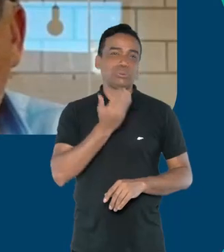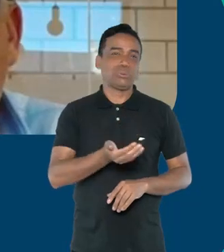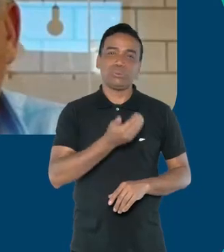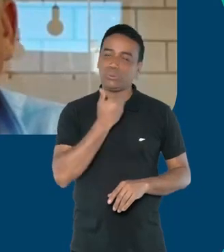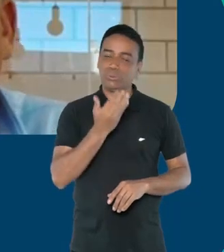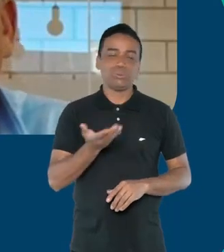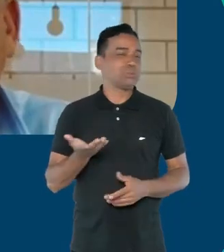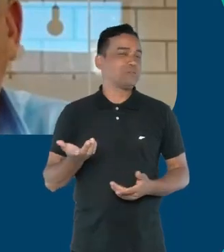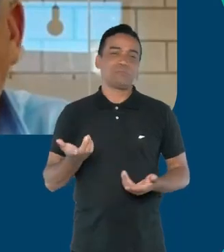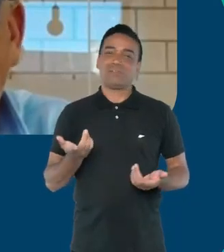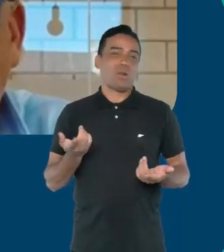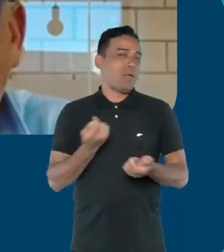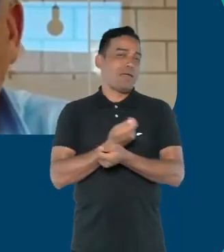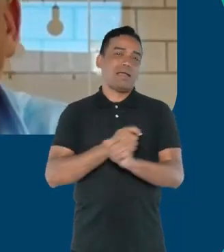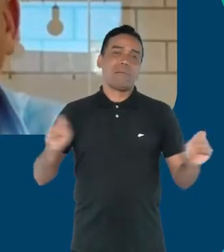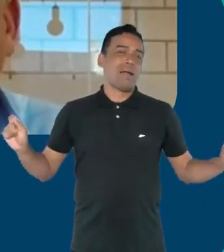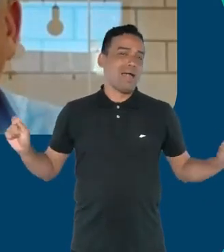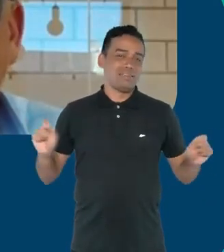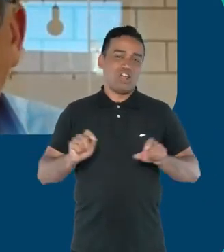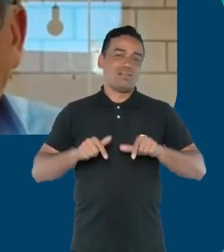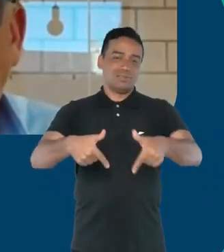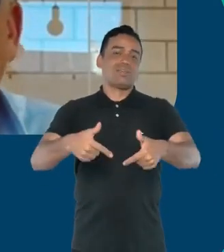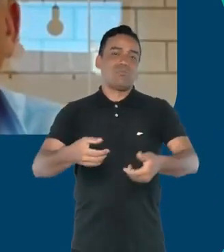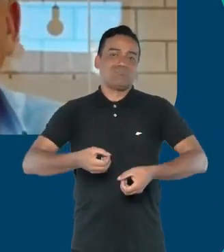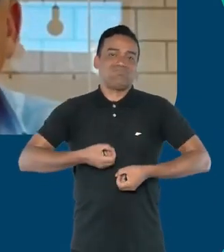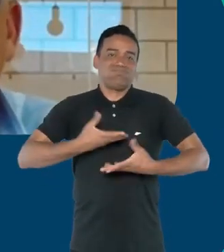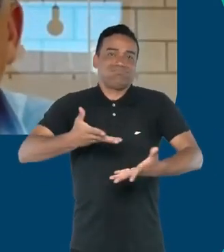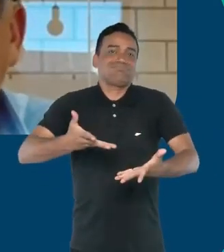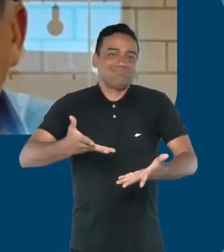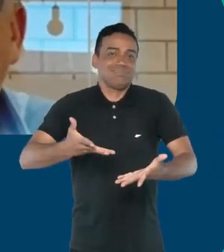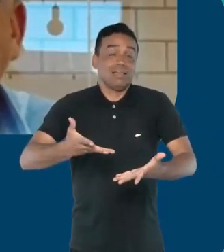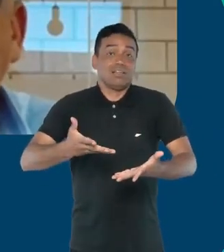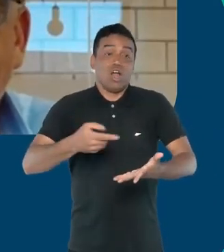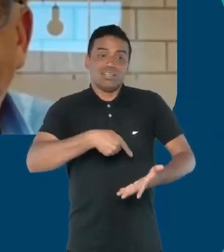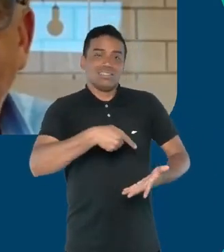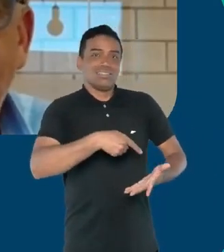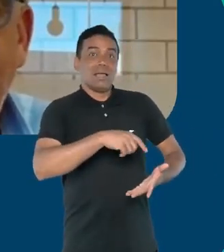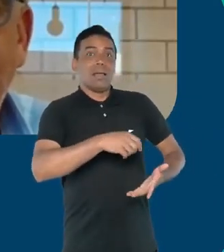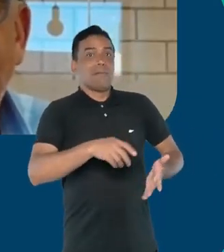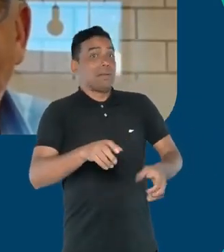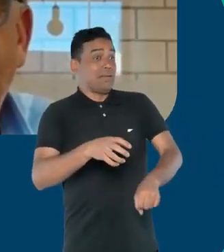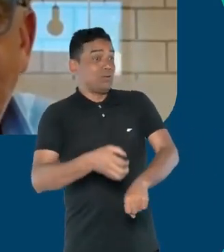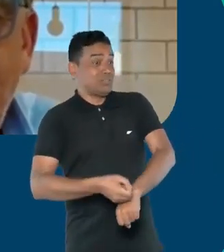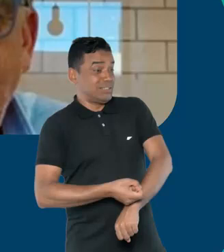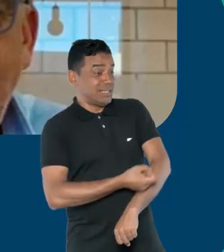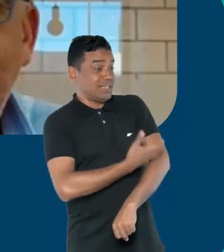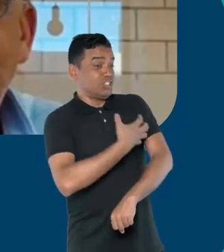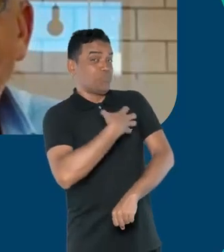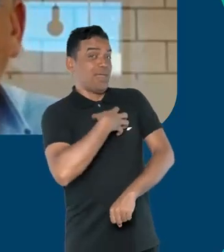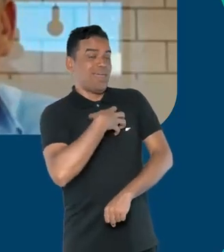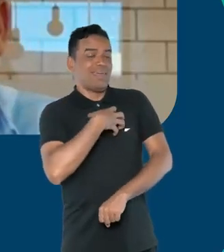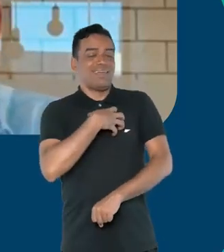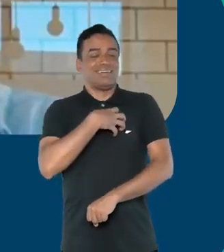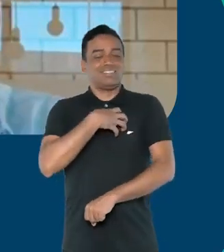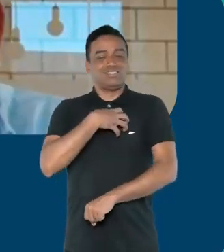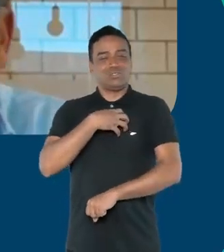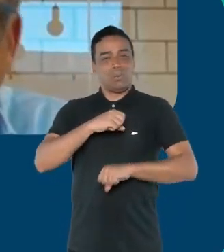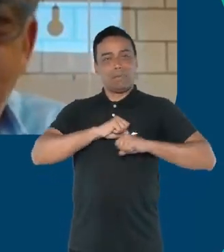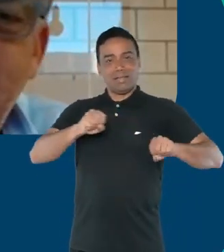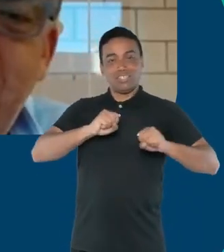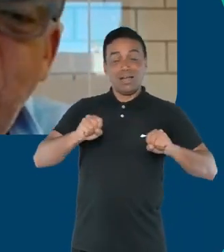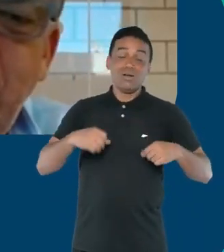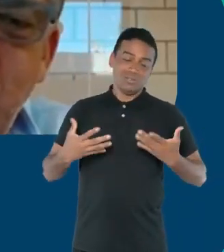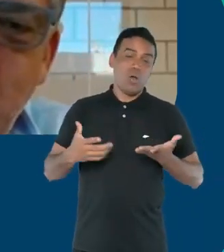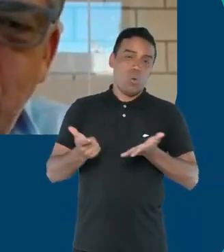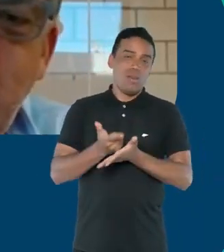é incapaz de nos fazer agir. Nós agimos devido aos nossos sentimentos, às nossas paixões. Então, o triunfo das